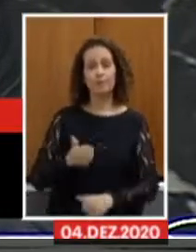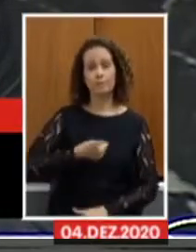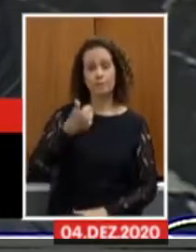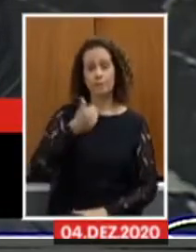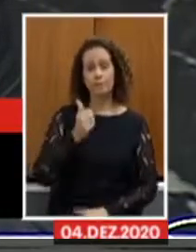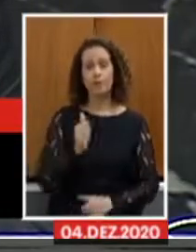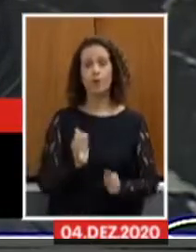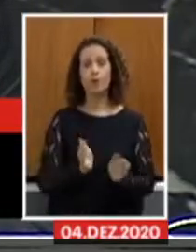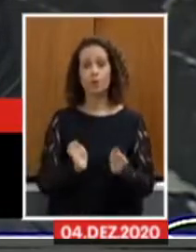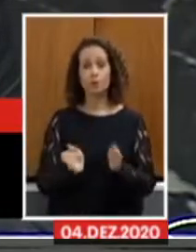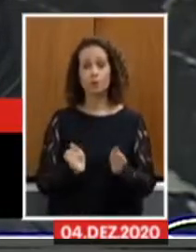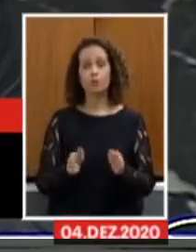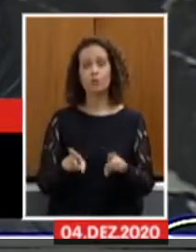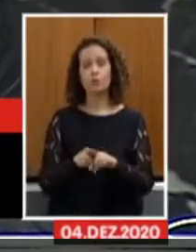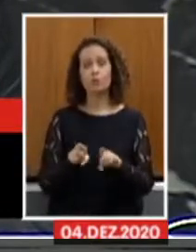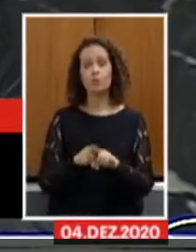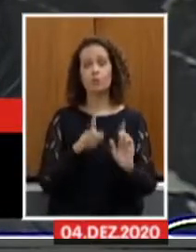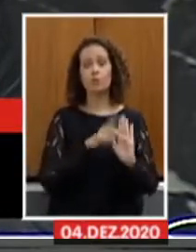lei